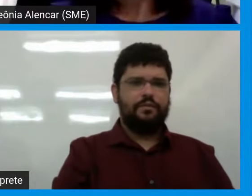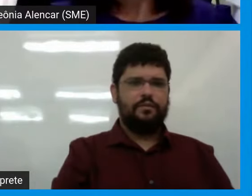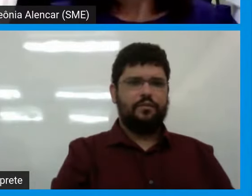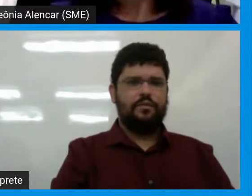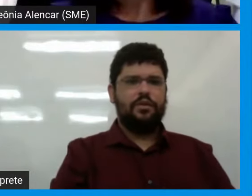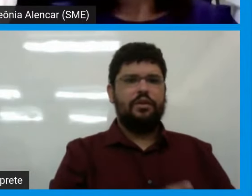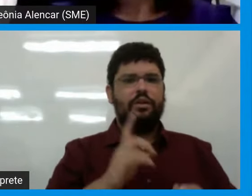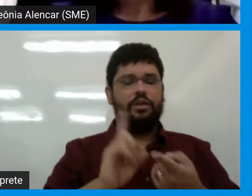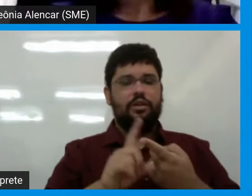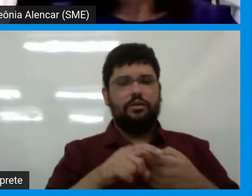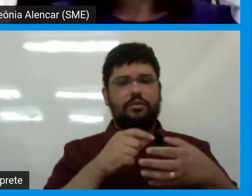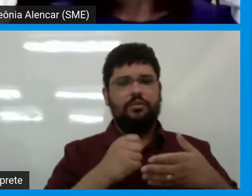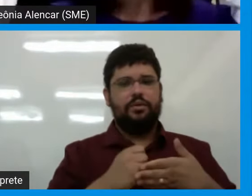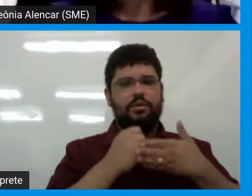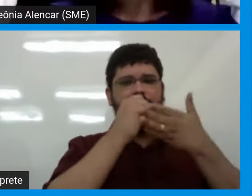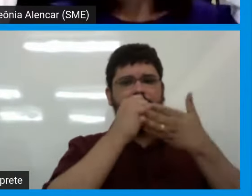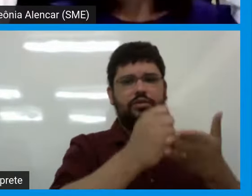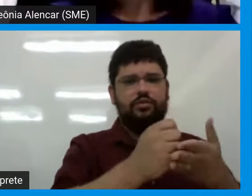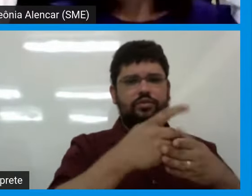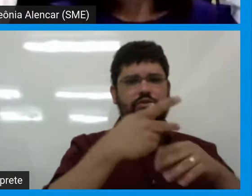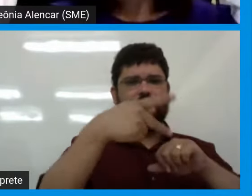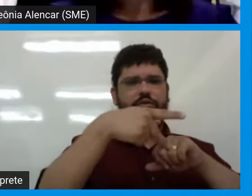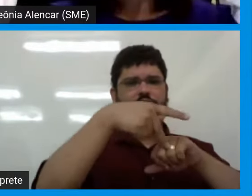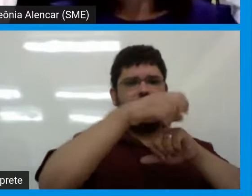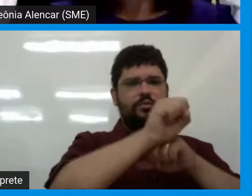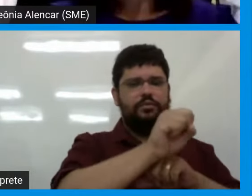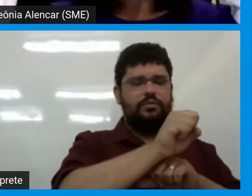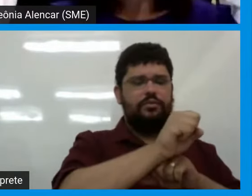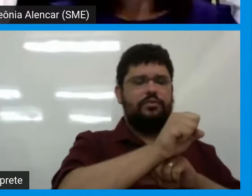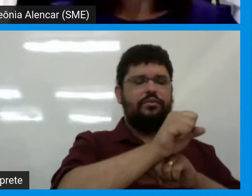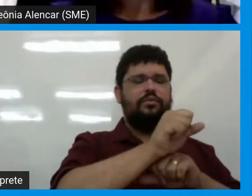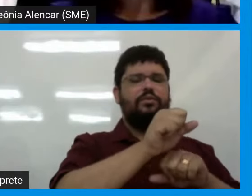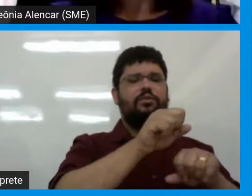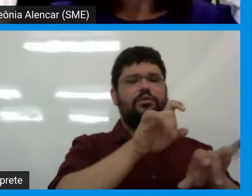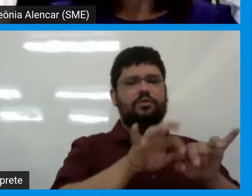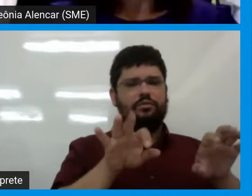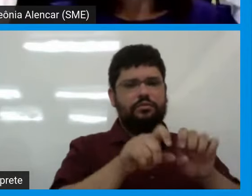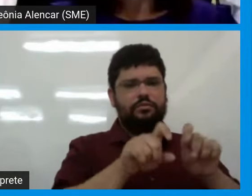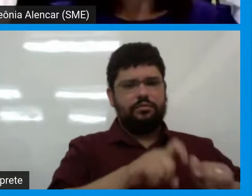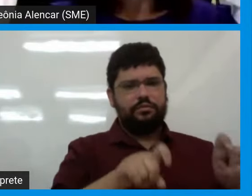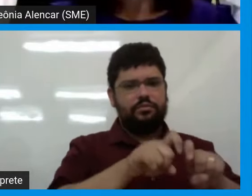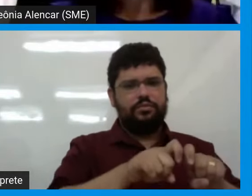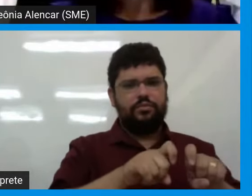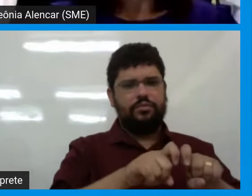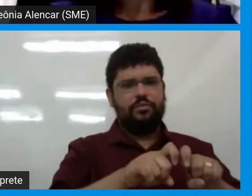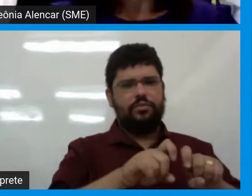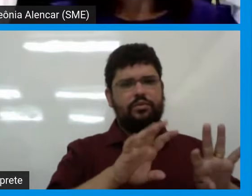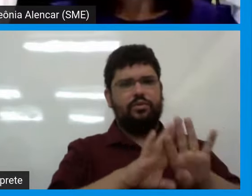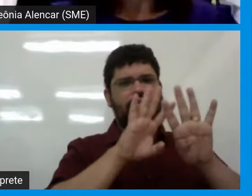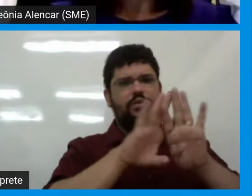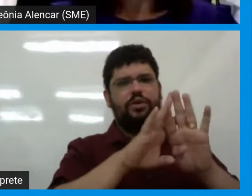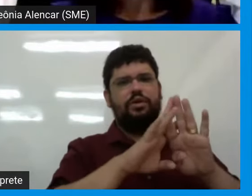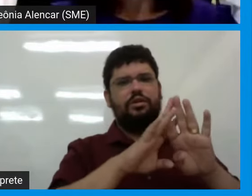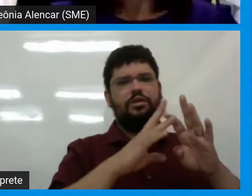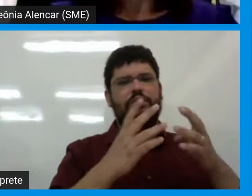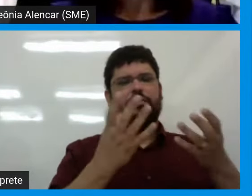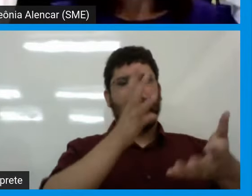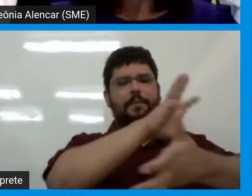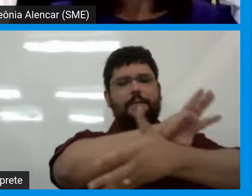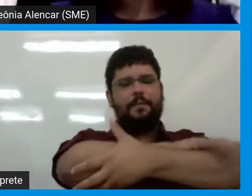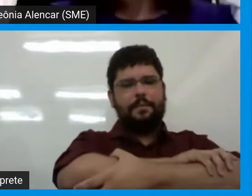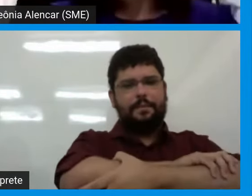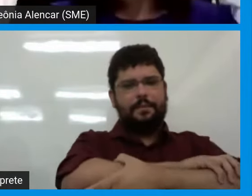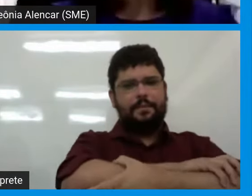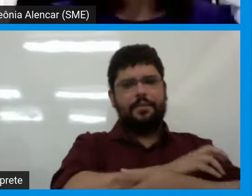do Programa de Pós-Graduação de Ciências da Computação da UERN e UFESA, né, parceria UERN e UFESA. Membro